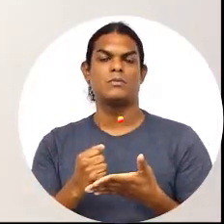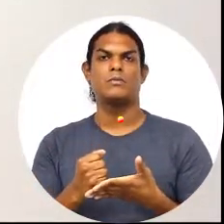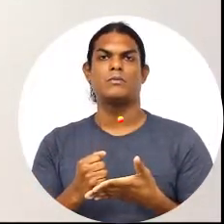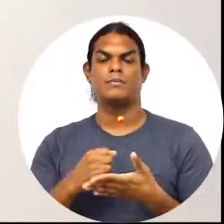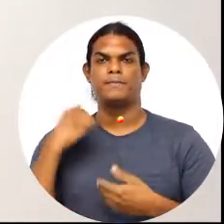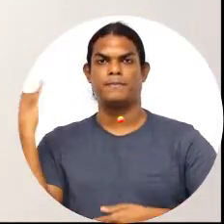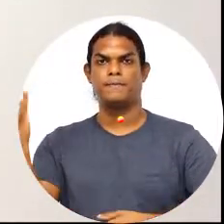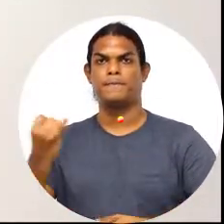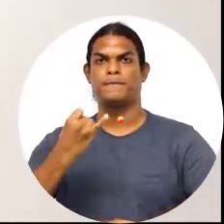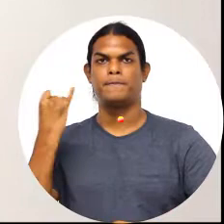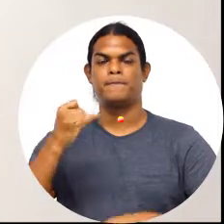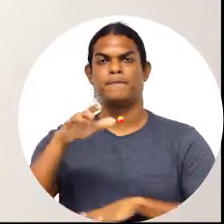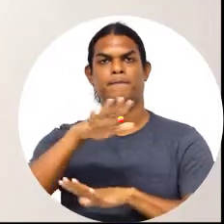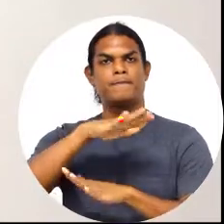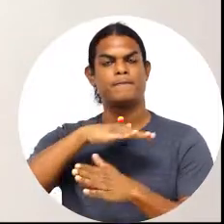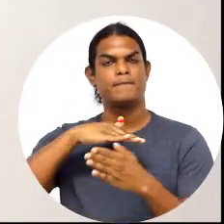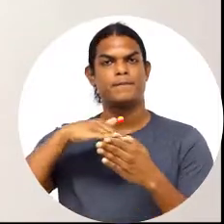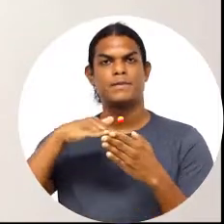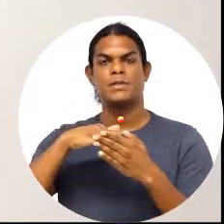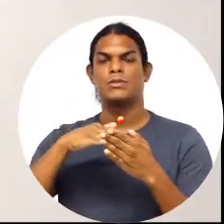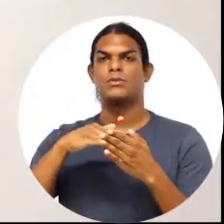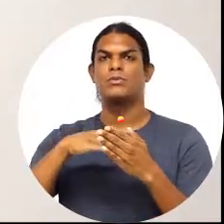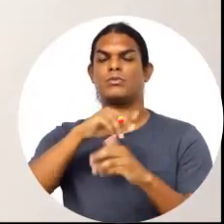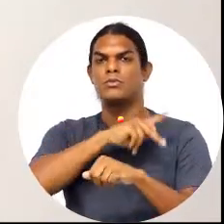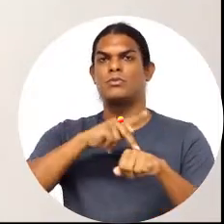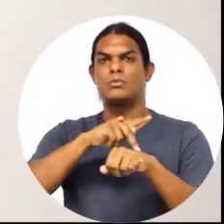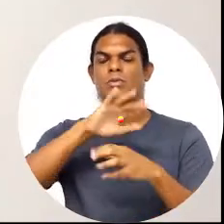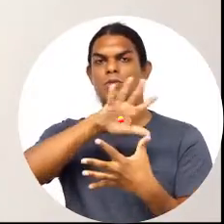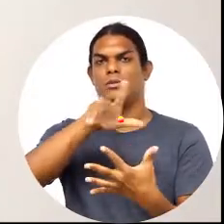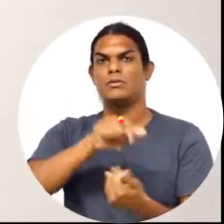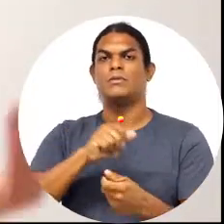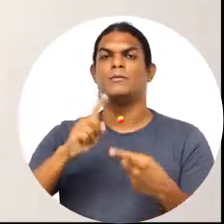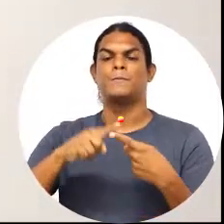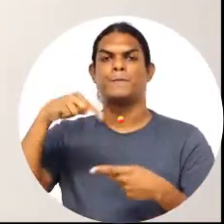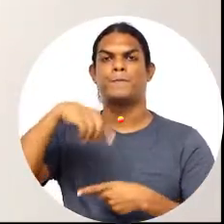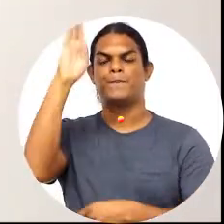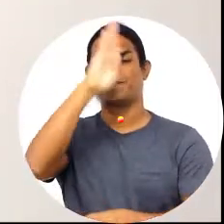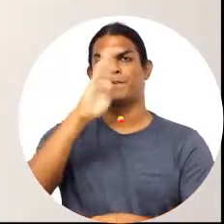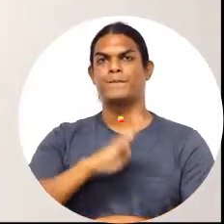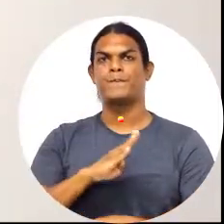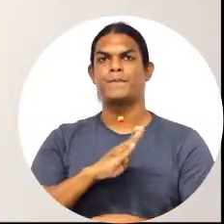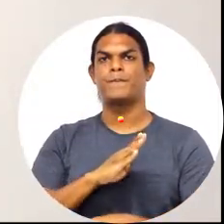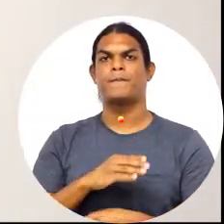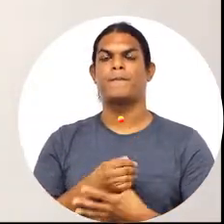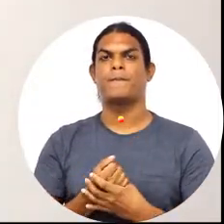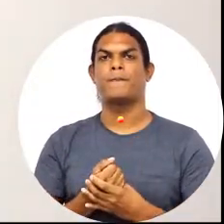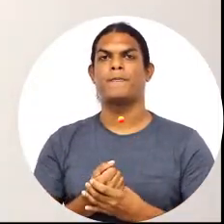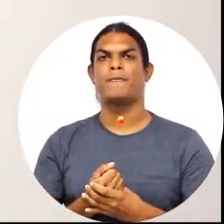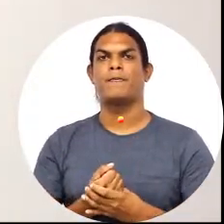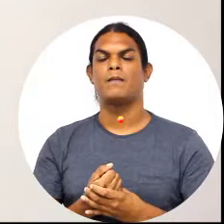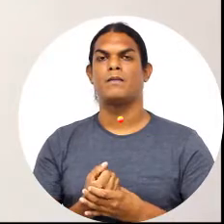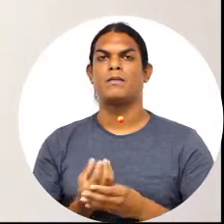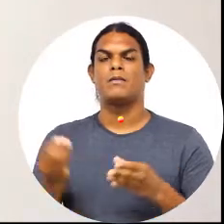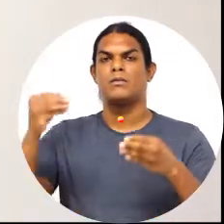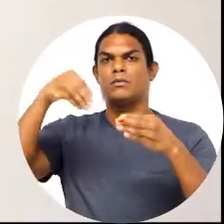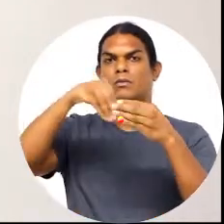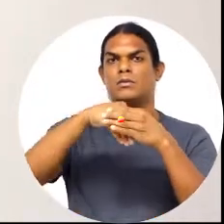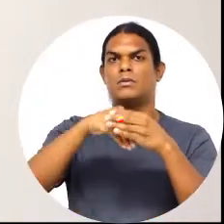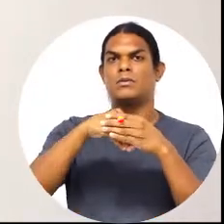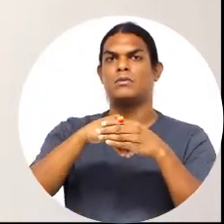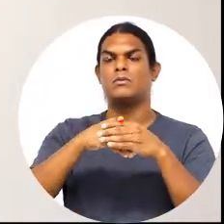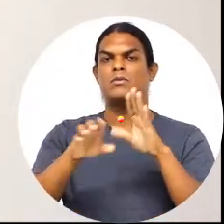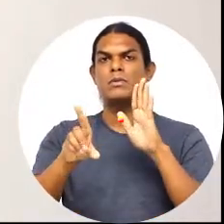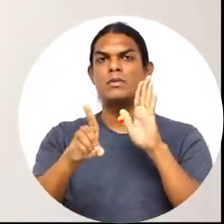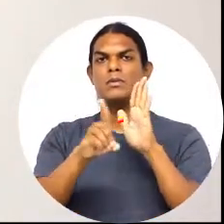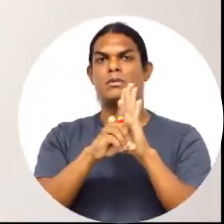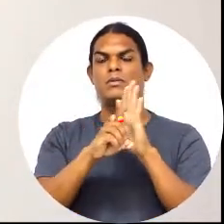mundo, sobretudo para o Brasil, que é signatário, ou seja, assinou a Declaração Universal, trazendo ela para dentro do nosso ordenamento jurídico.